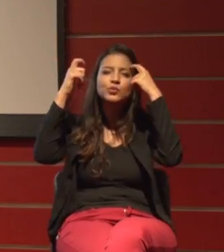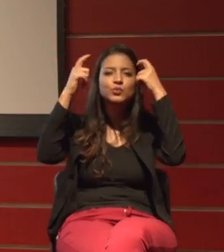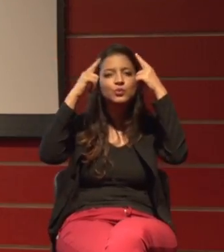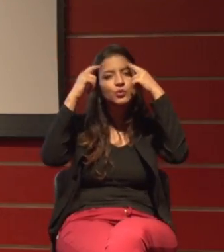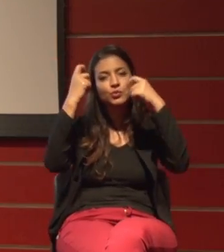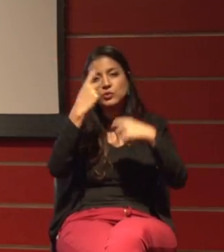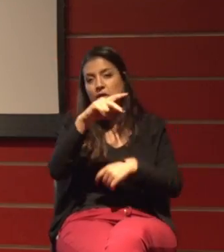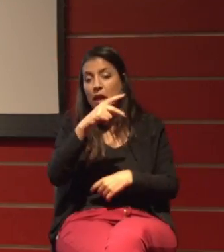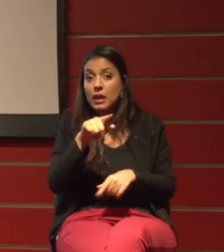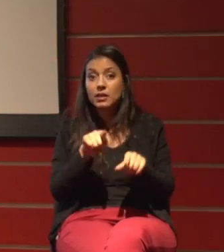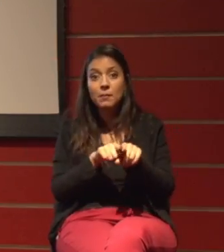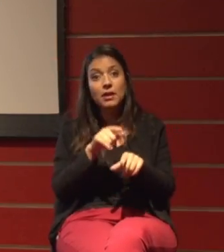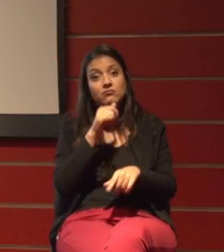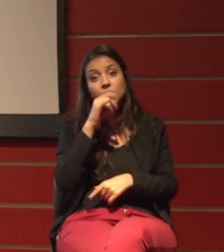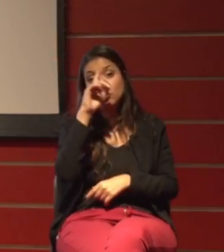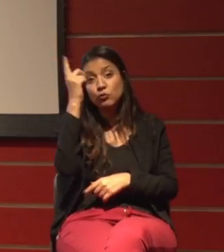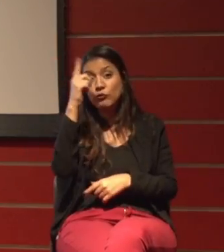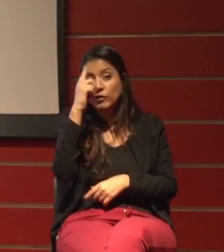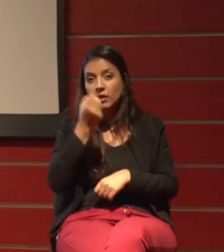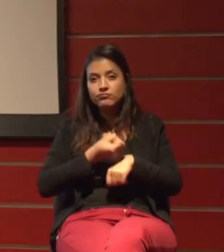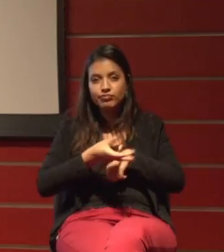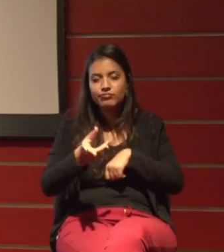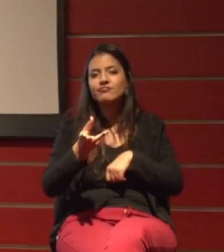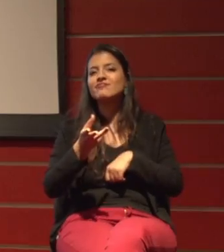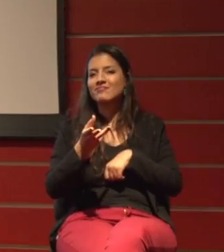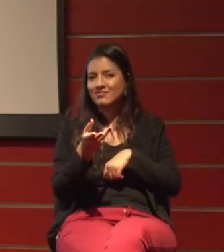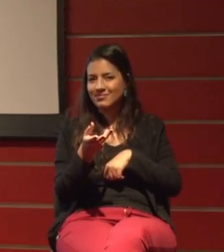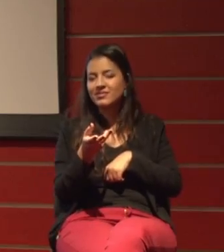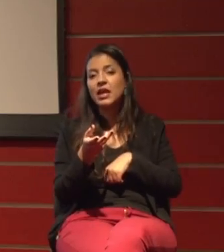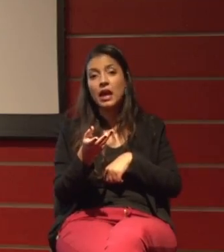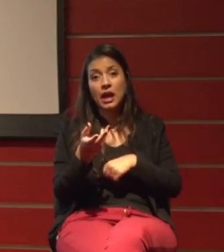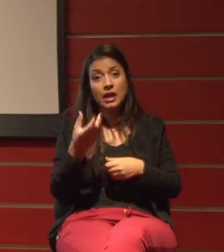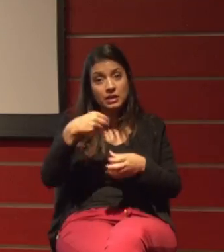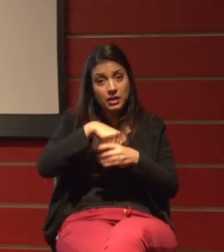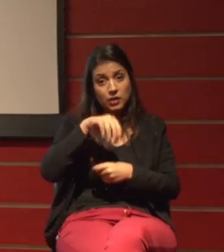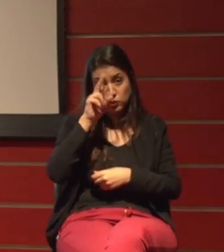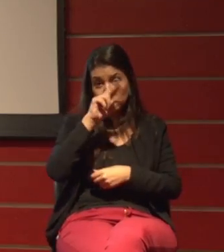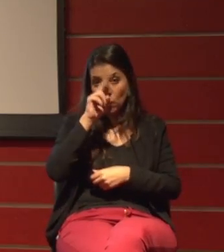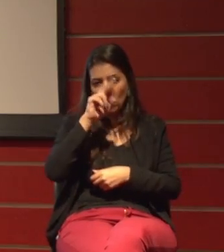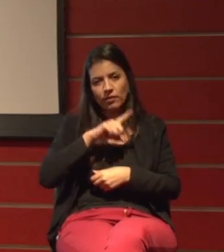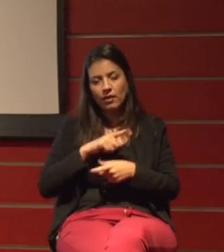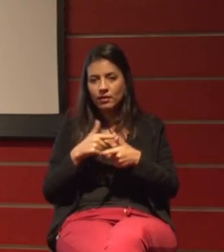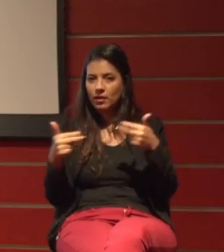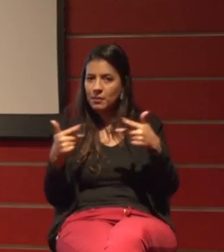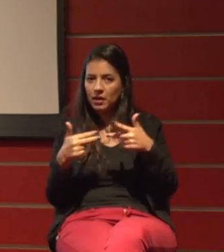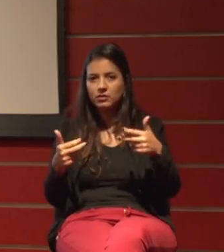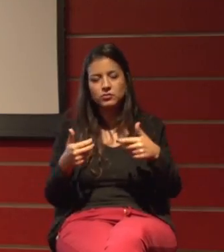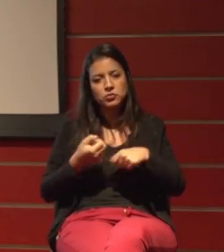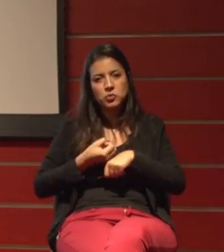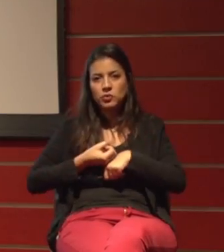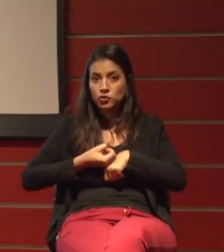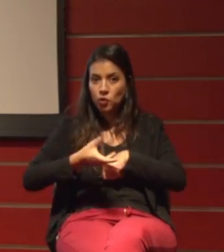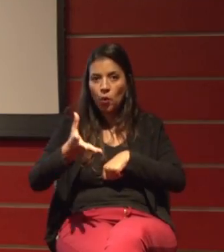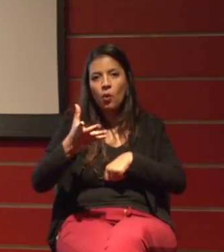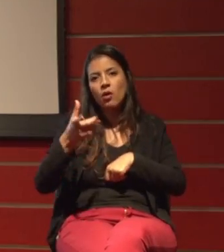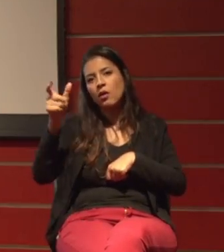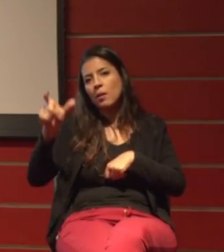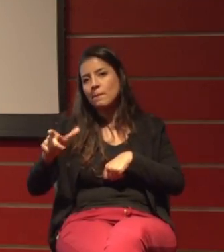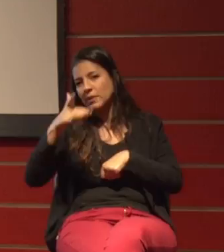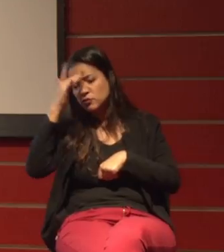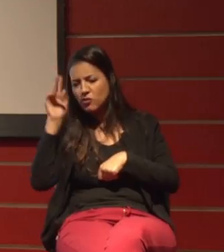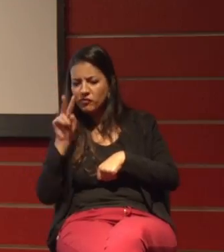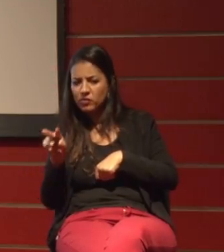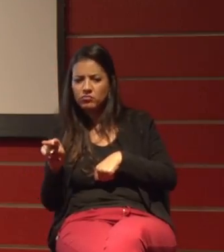instale a dúvida né Há elementos de uma mesma história que pode ser entendidos de uma maneira por uma pessoa e de outra maneira por